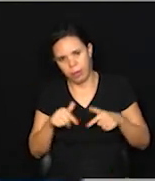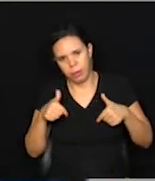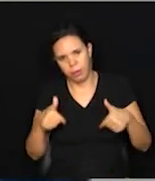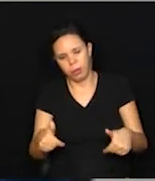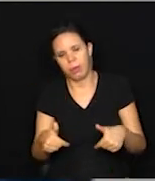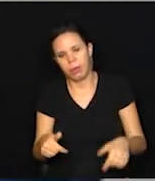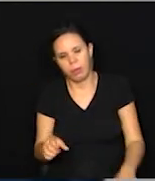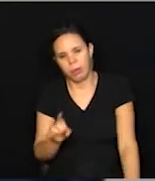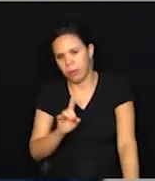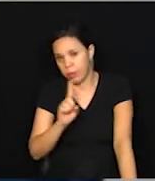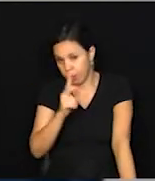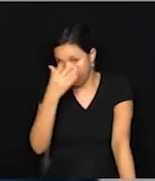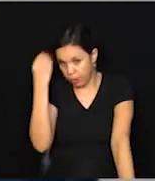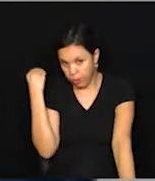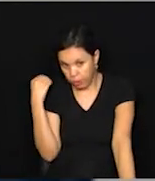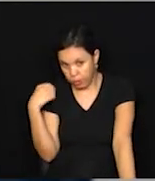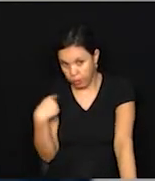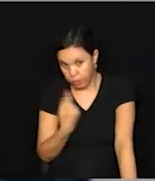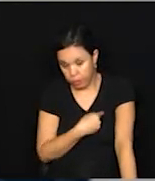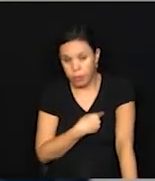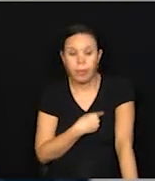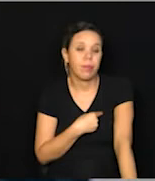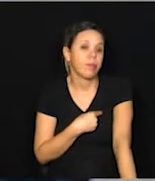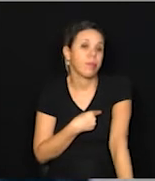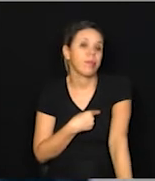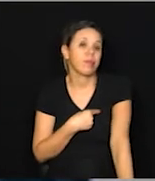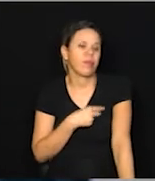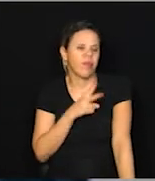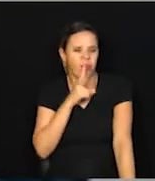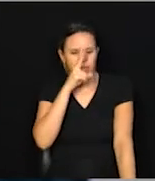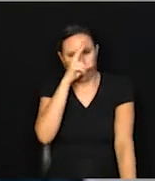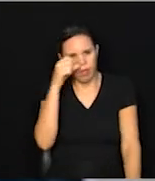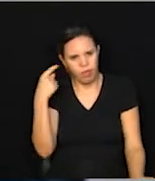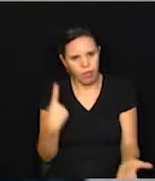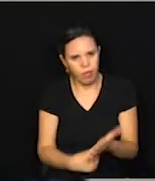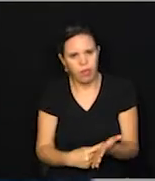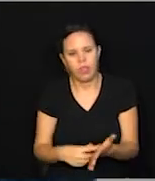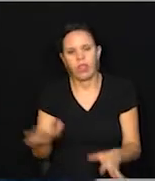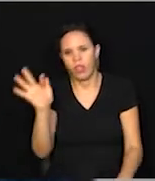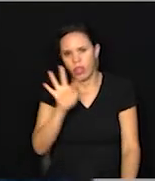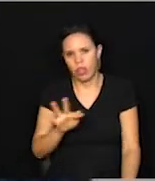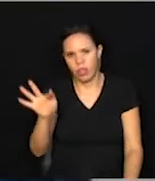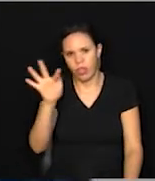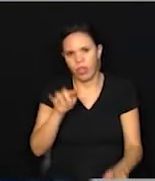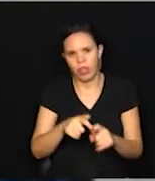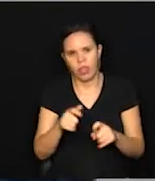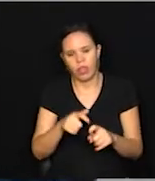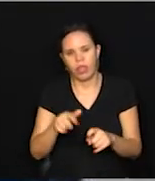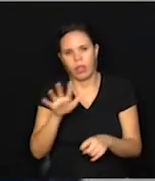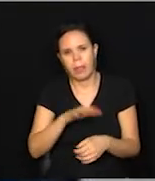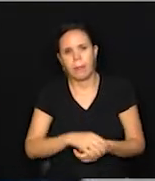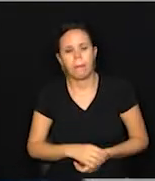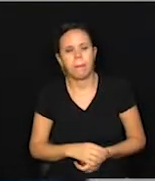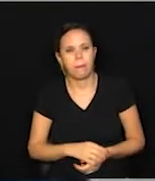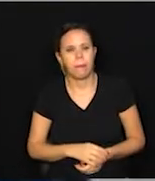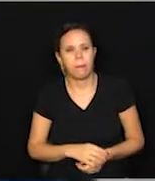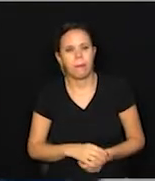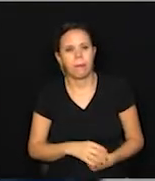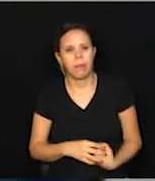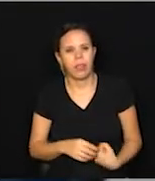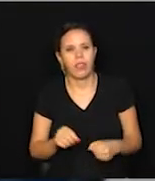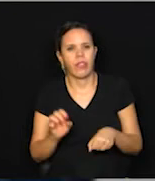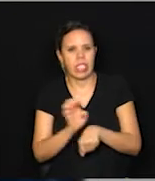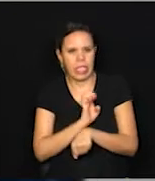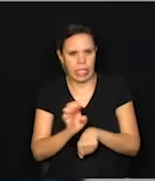só para não esquecer, nós contamos fortemente com as faculdades de medicina, que estão fazendo